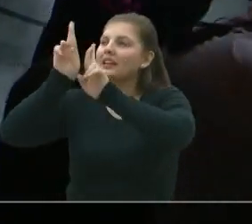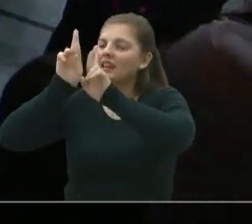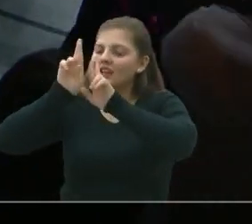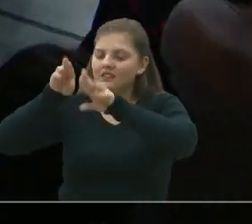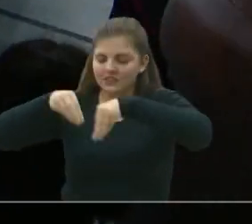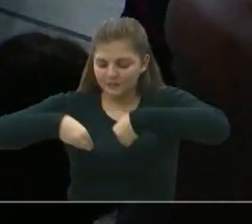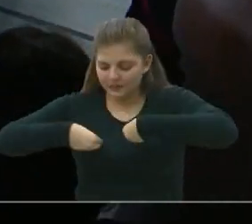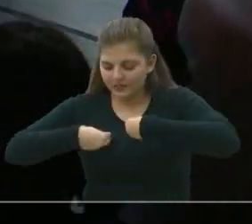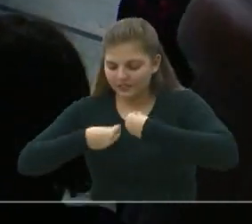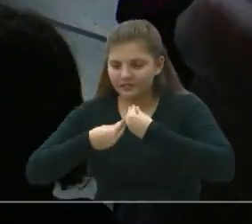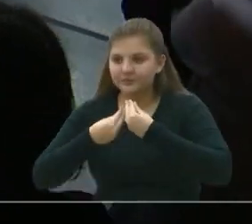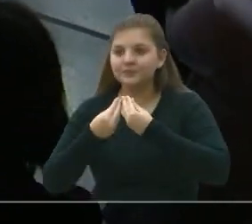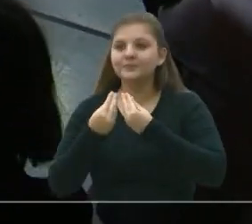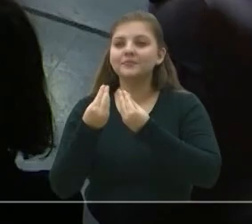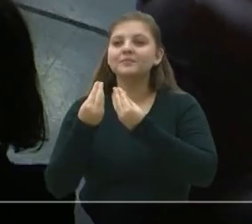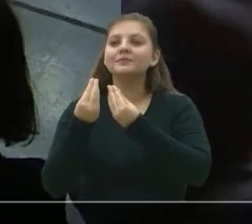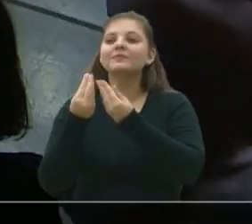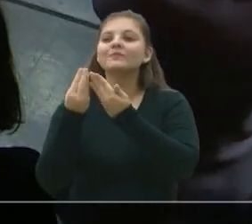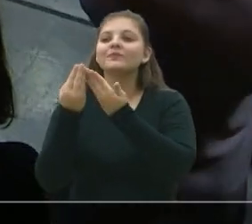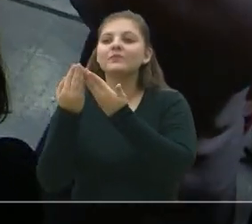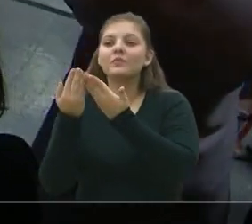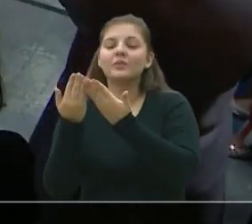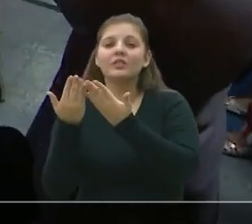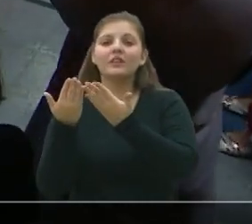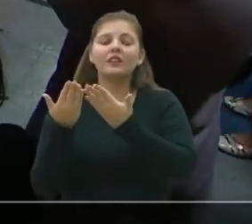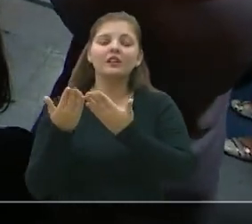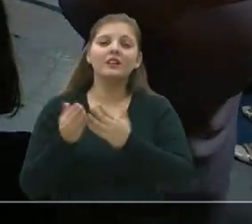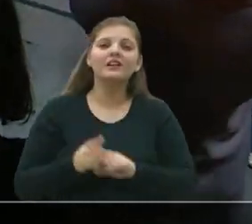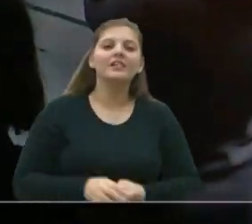colocarei minha esperança.